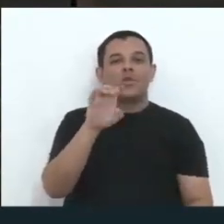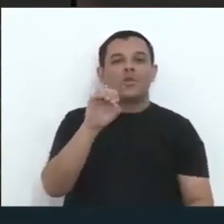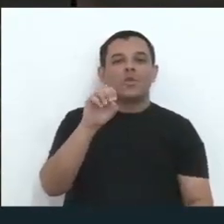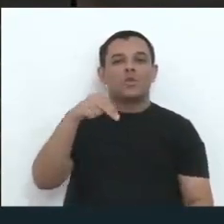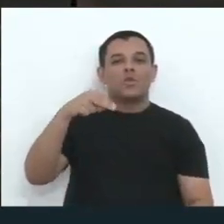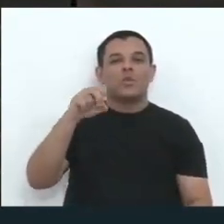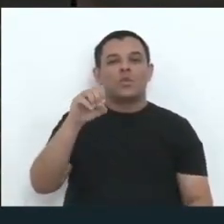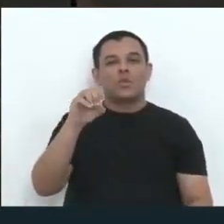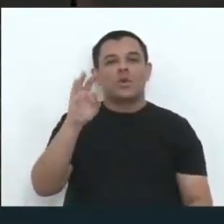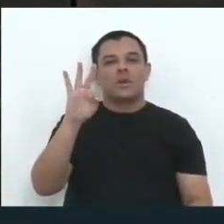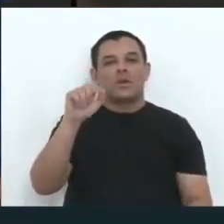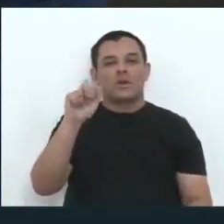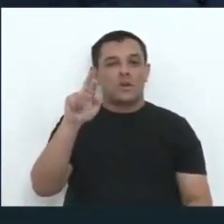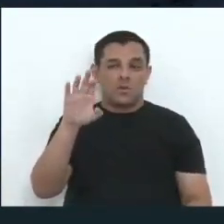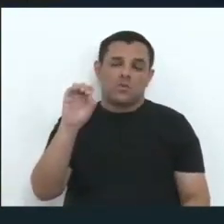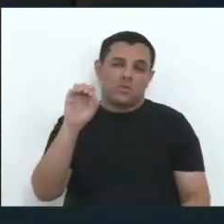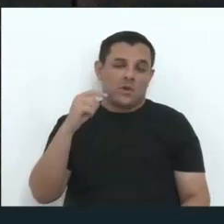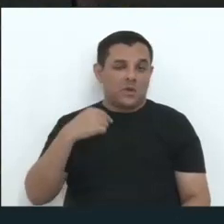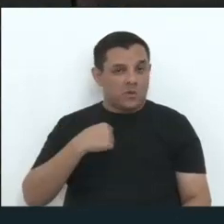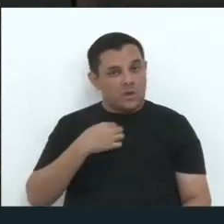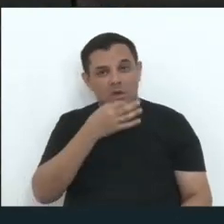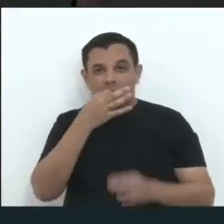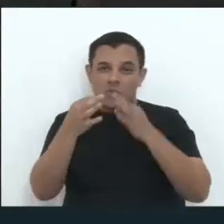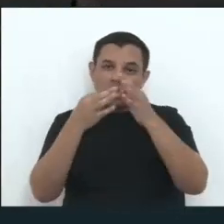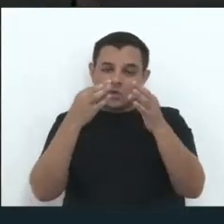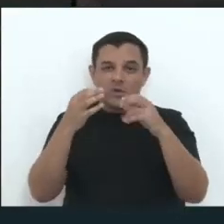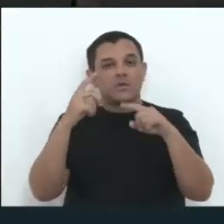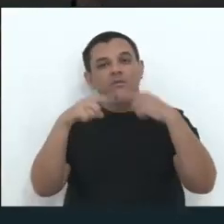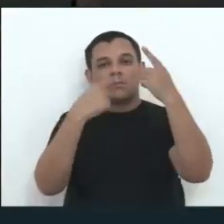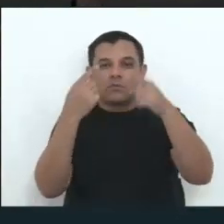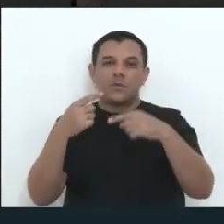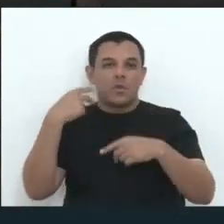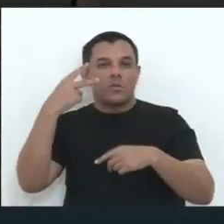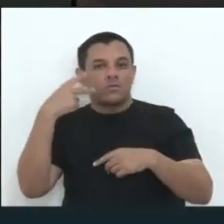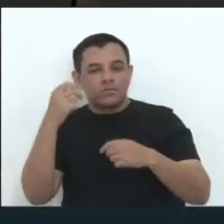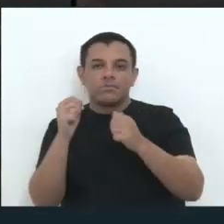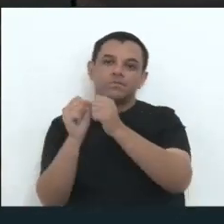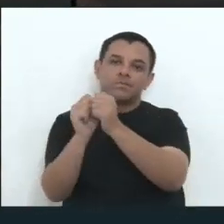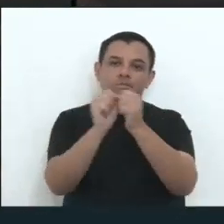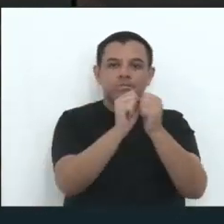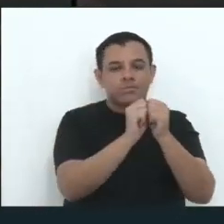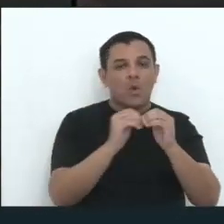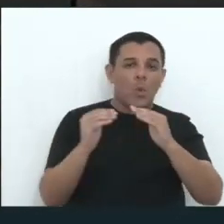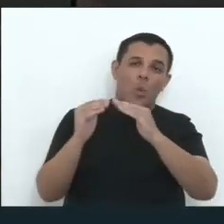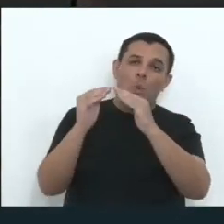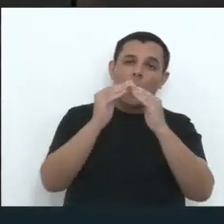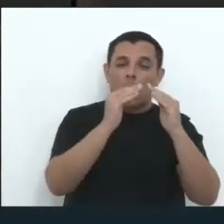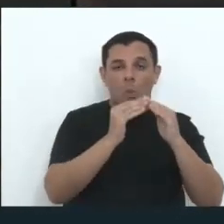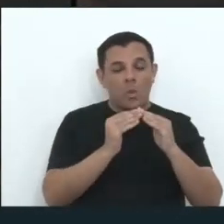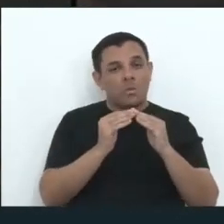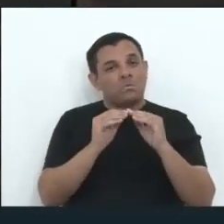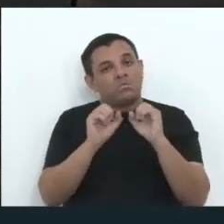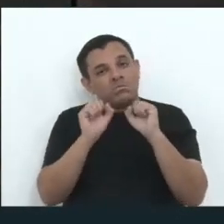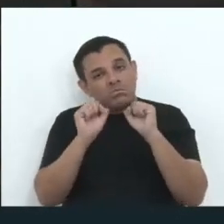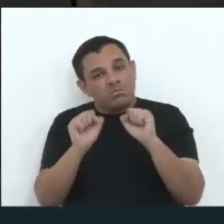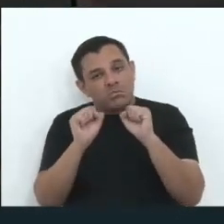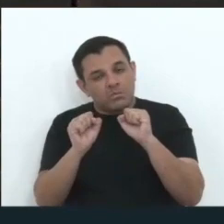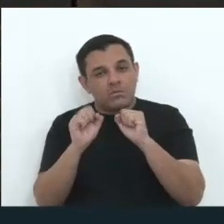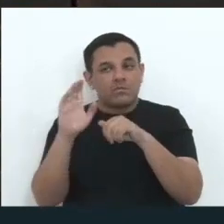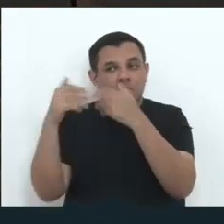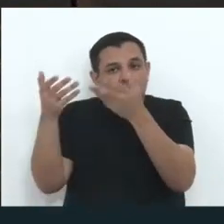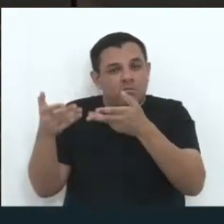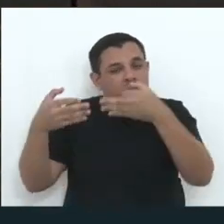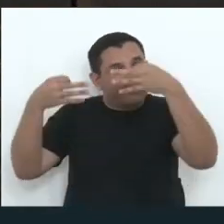É só uma indicação aqui que eu faço, os demais vereadores, os demais pares, acho que se concordarem, seria uma homenagem justa,